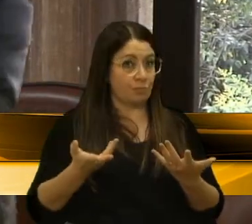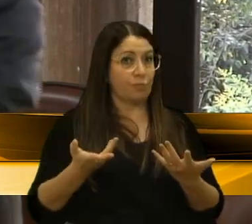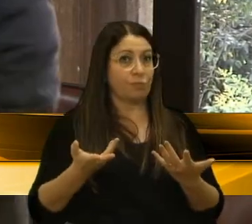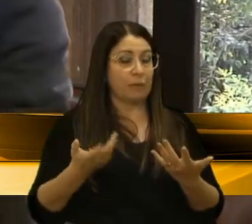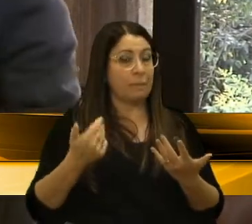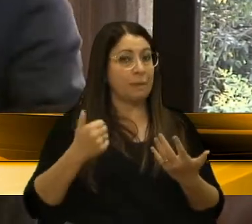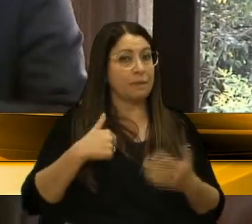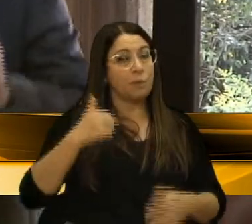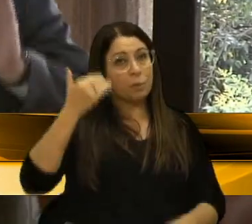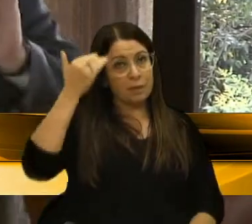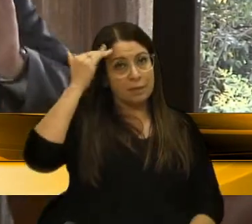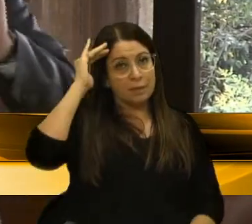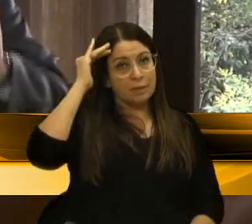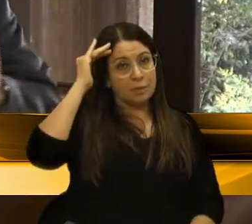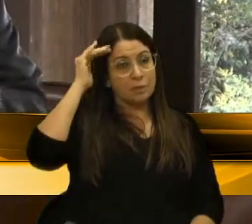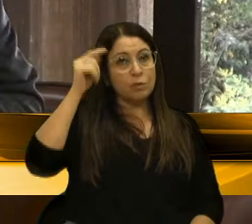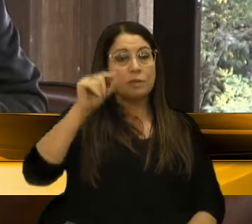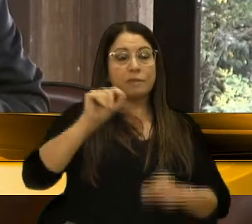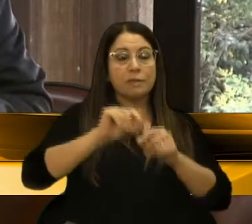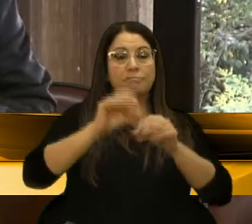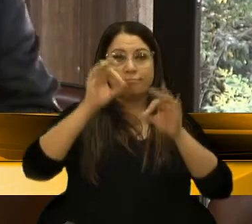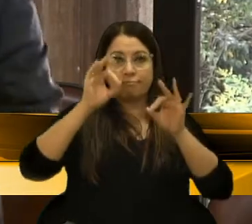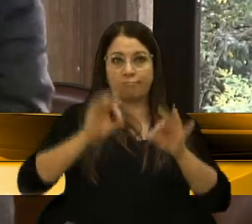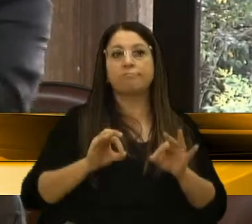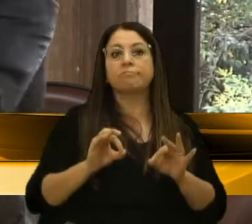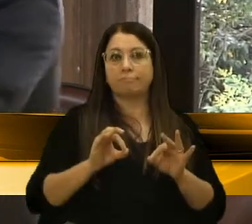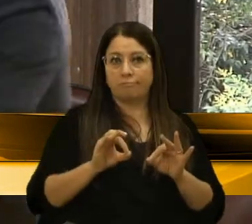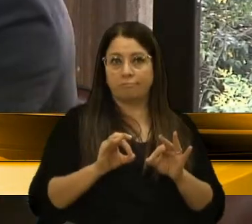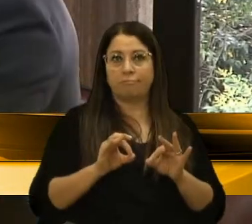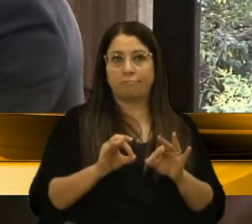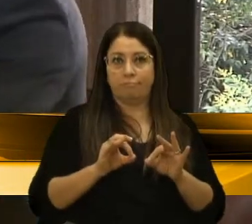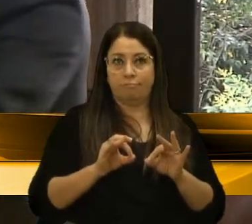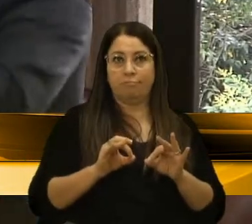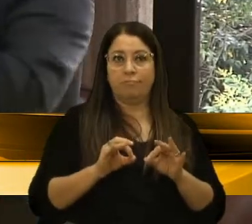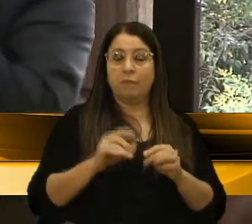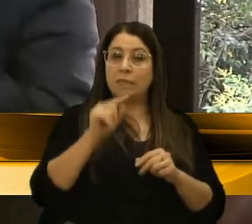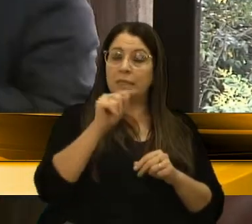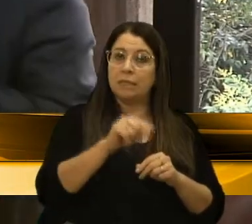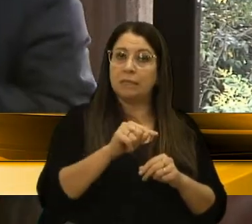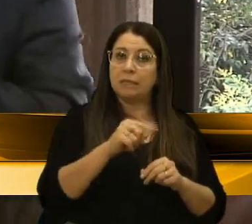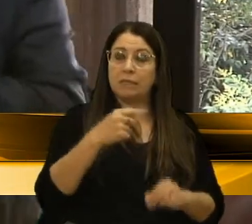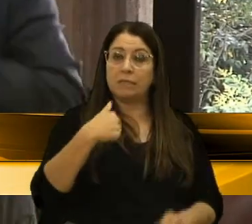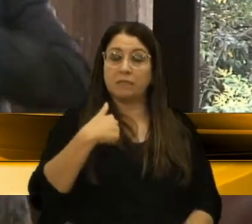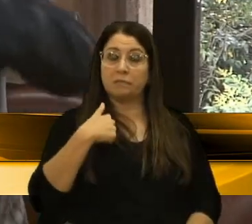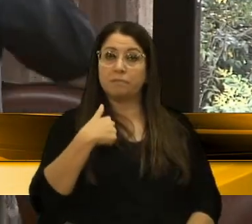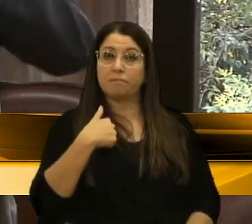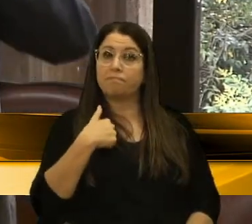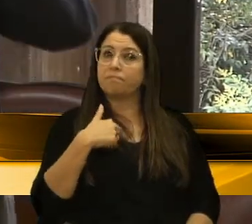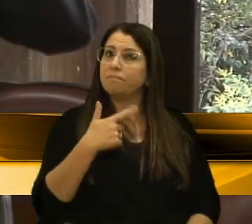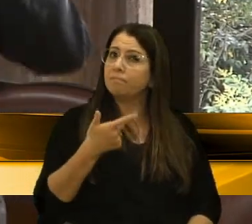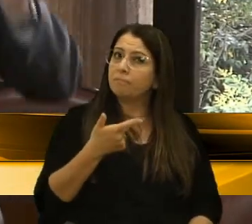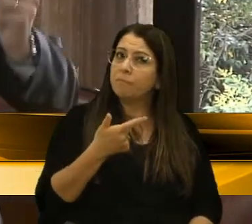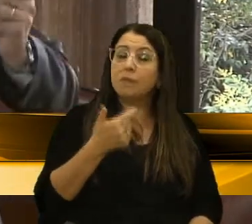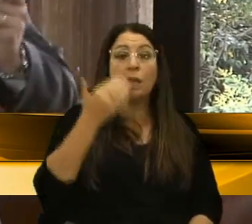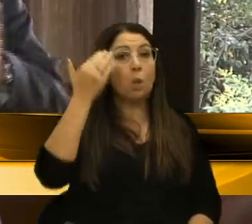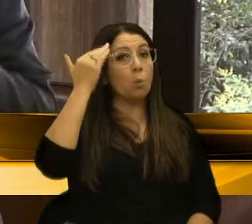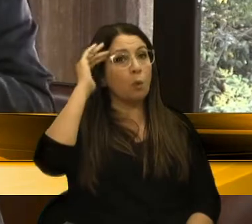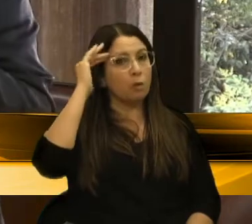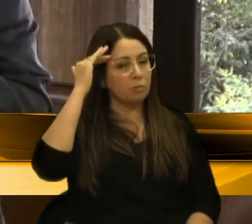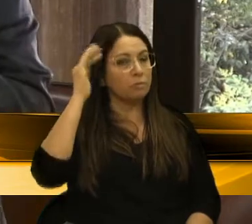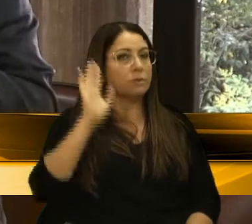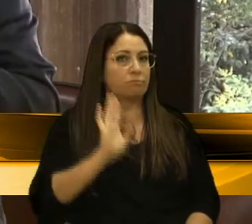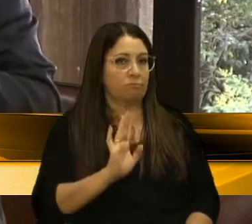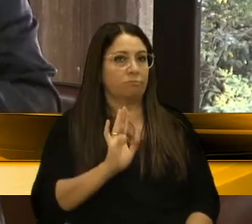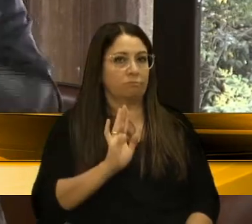eu entendo que nós estamos agindo de maneira correta, em que pese este vereador ter o entendimento